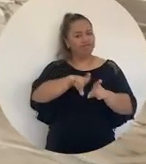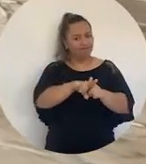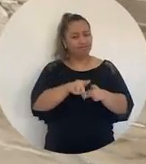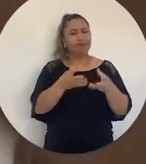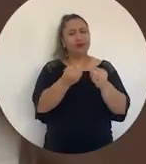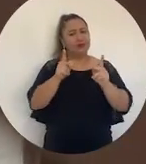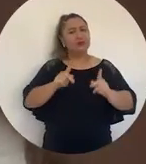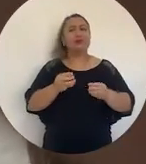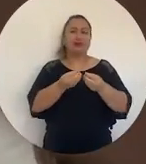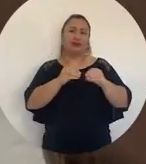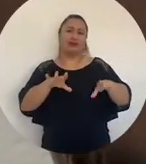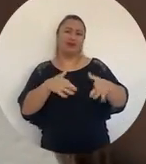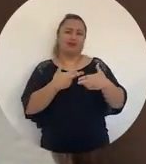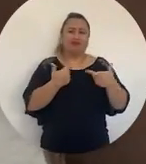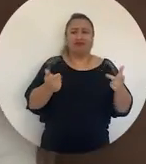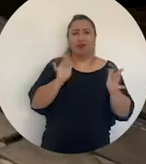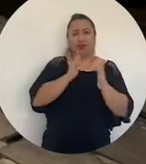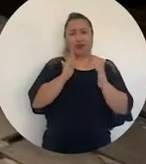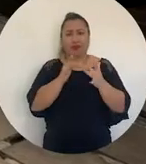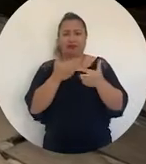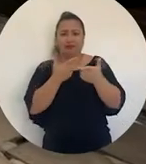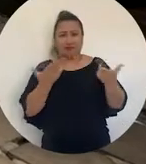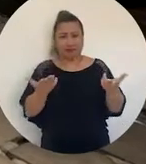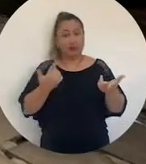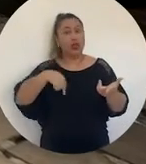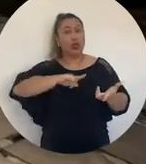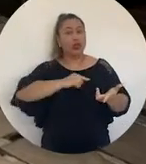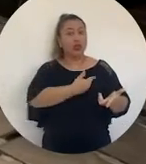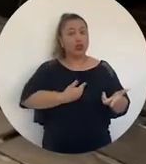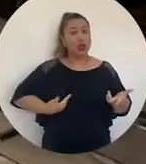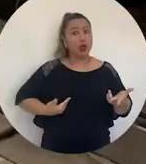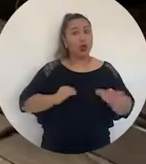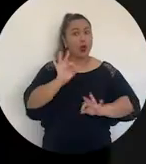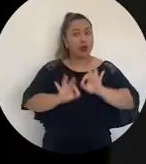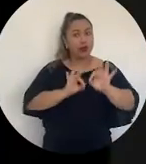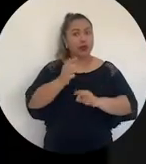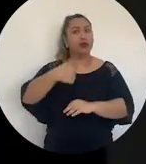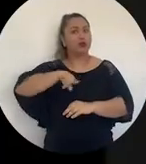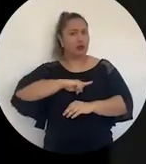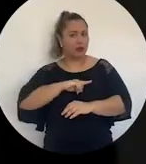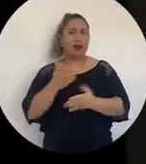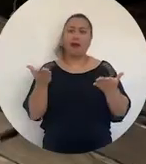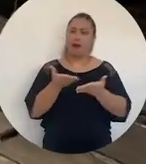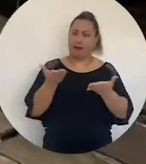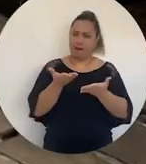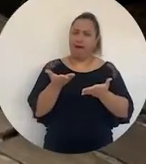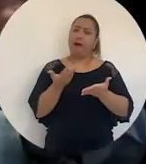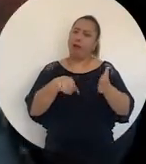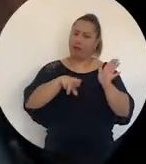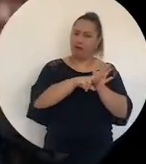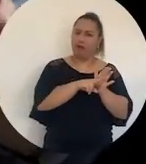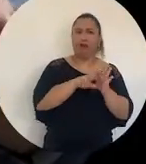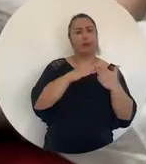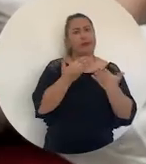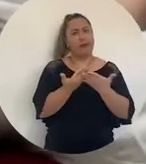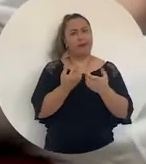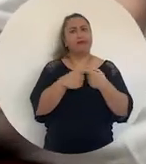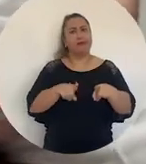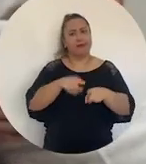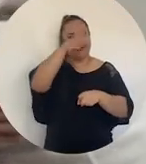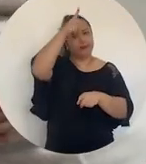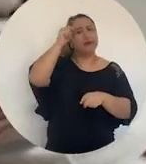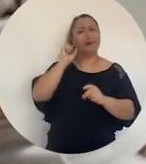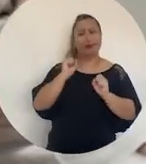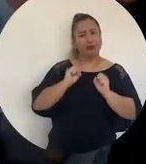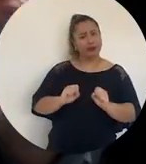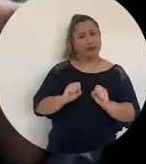Principalmente as pessoas vão ser muito prejudicadas quando a gente voltar. No nosso programa de governo, a gente tá dizendo o seguinte, que nós vamos ter que fazer reforço escolar. Agora,